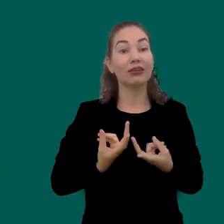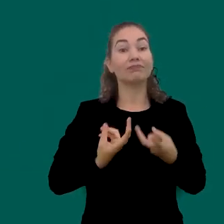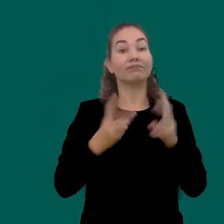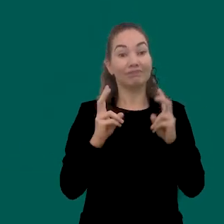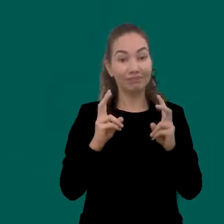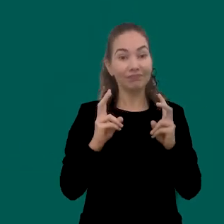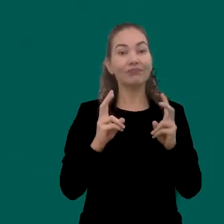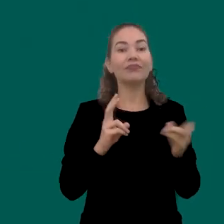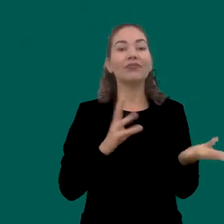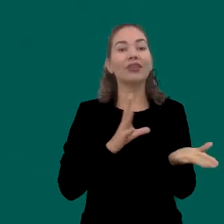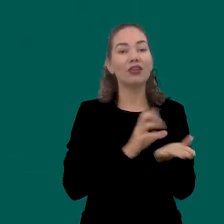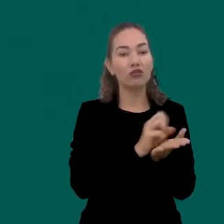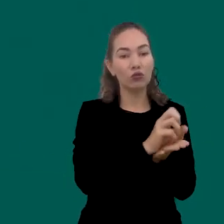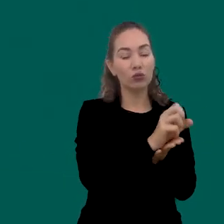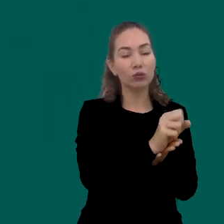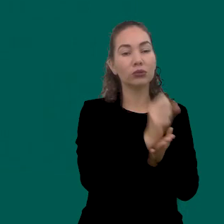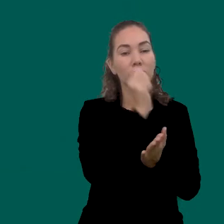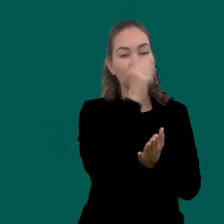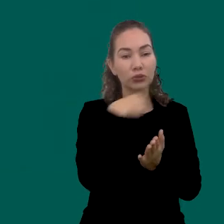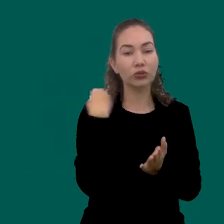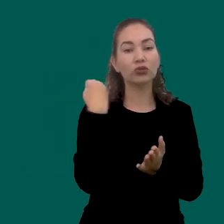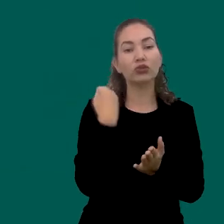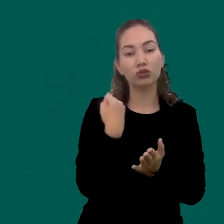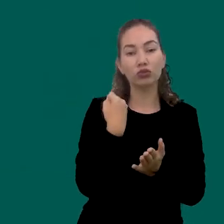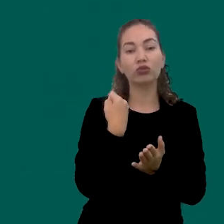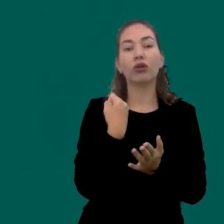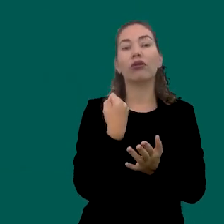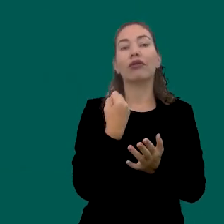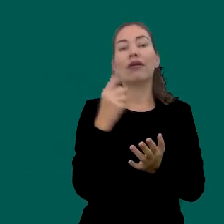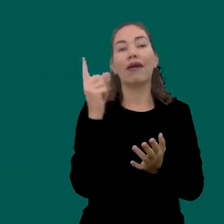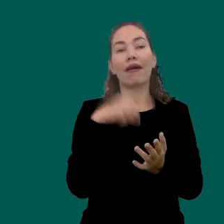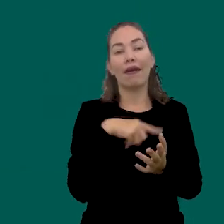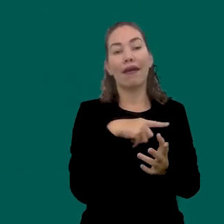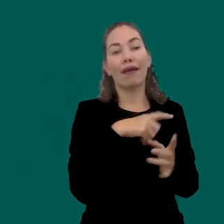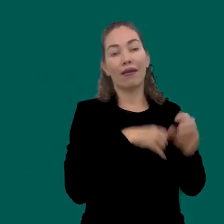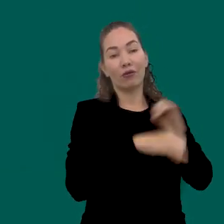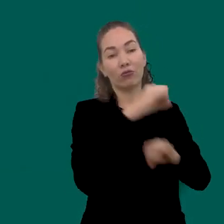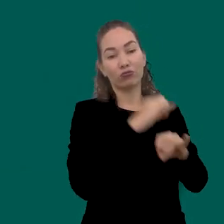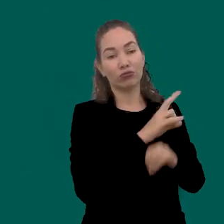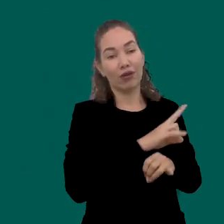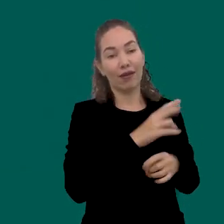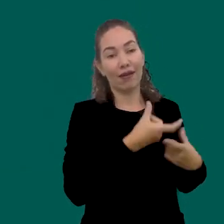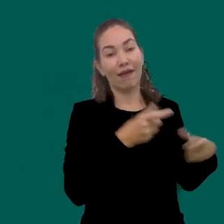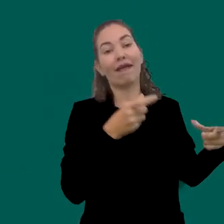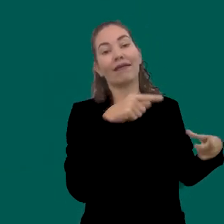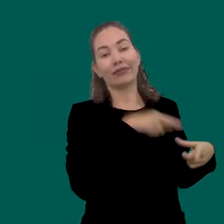o consumo de bebida alcoólica pelo e-commerce é muito grande. O